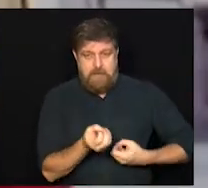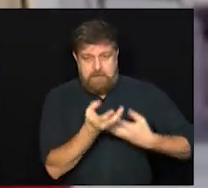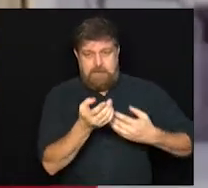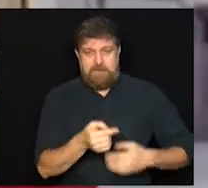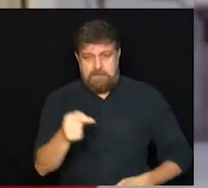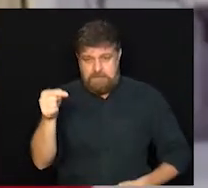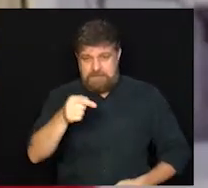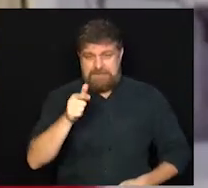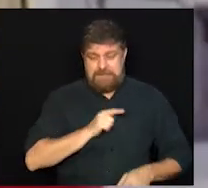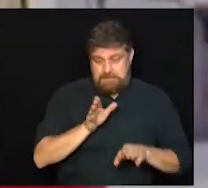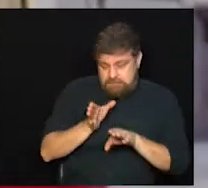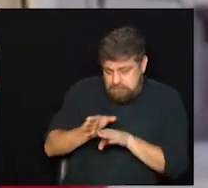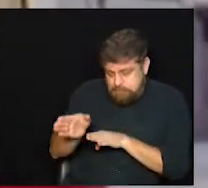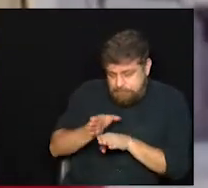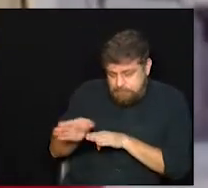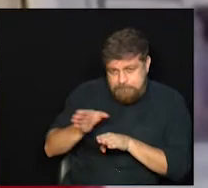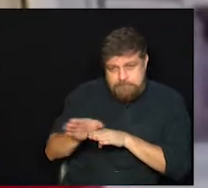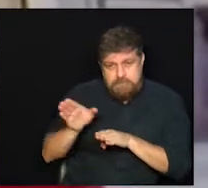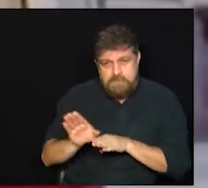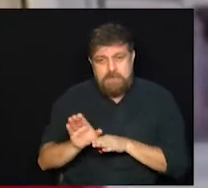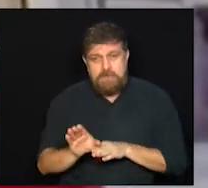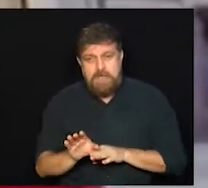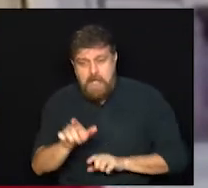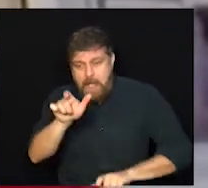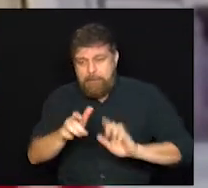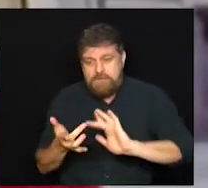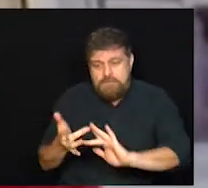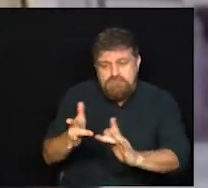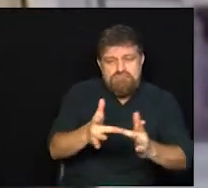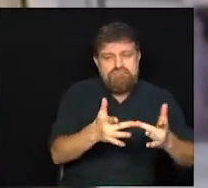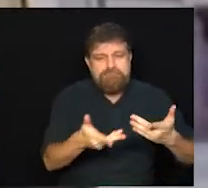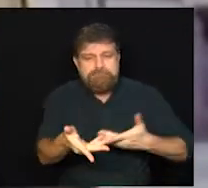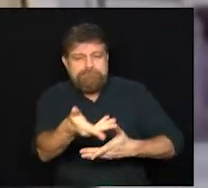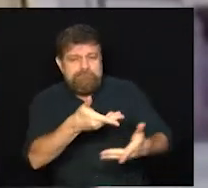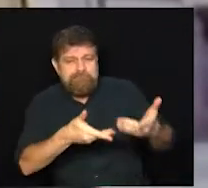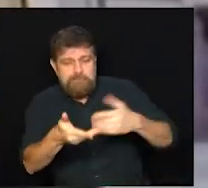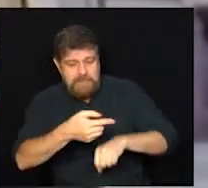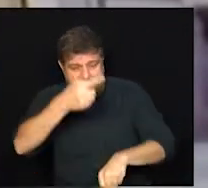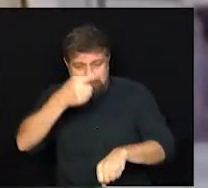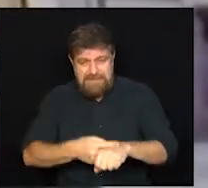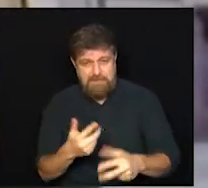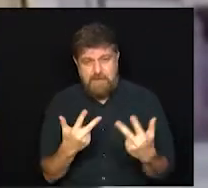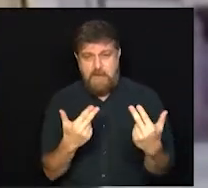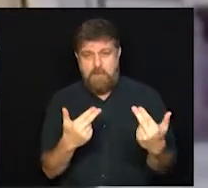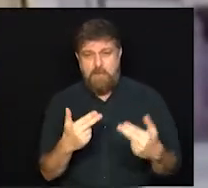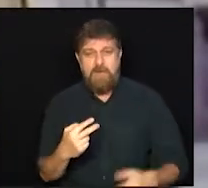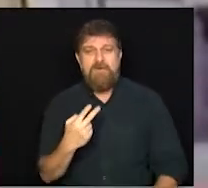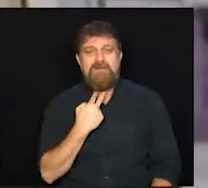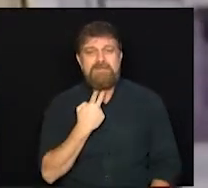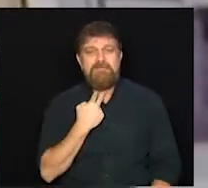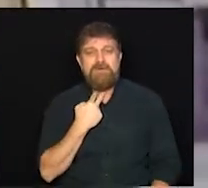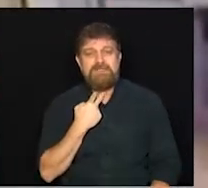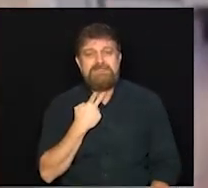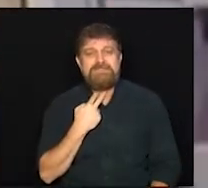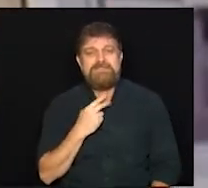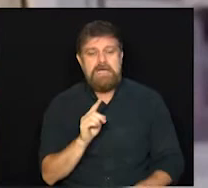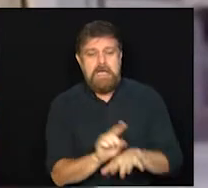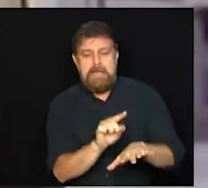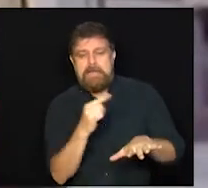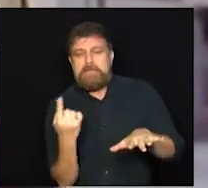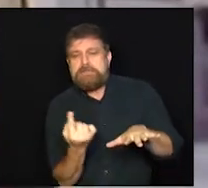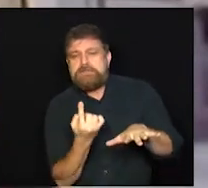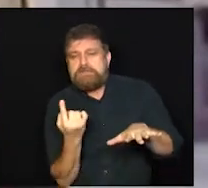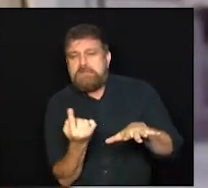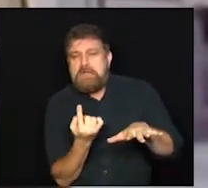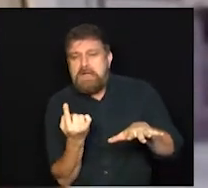tenha orientação, que ela conviva com pessoas diferentes, e ao mesmo tempo que não fique isso isolado ou apartado da